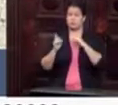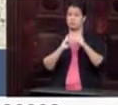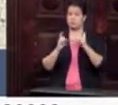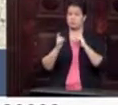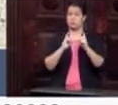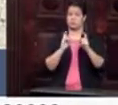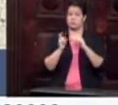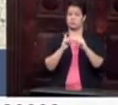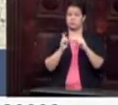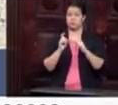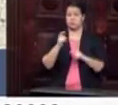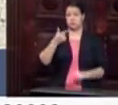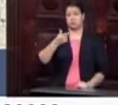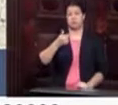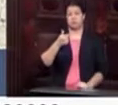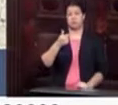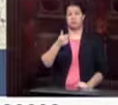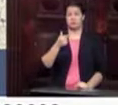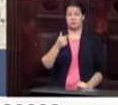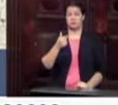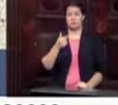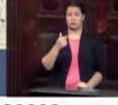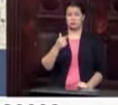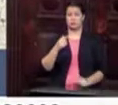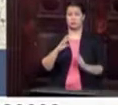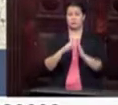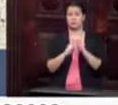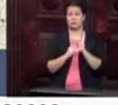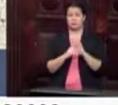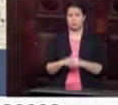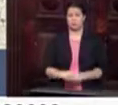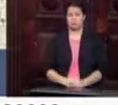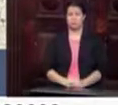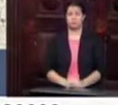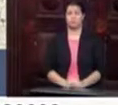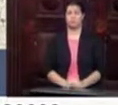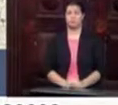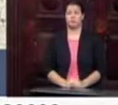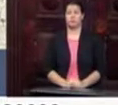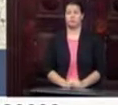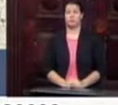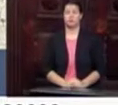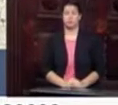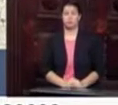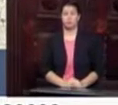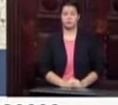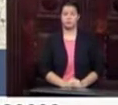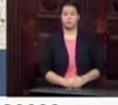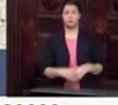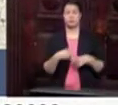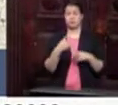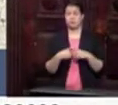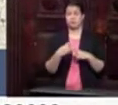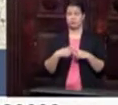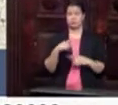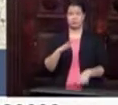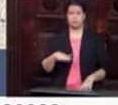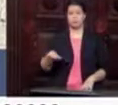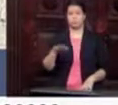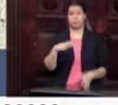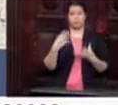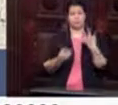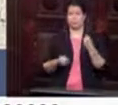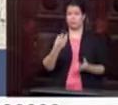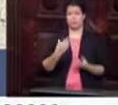discutir 12 emendas, destaques, porque ainda não está, aprovado